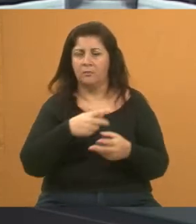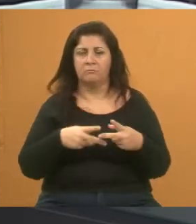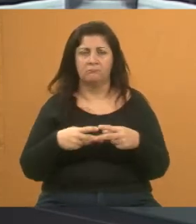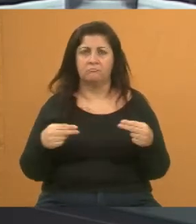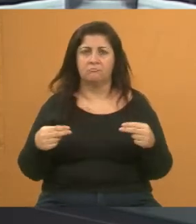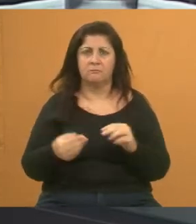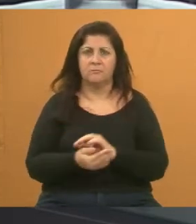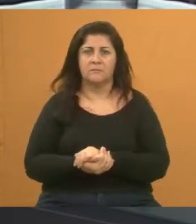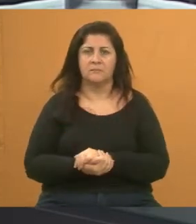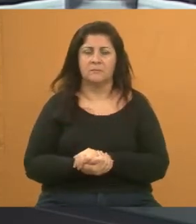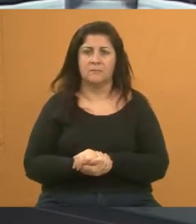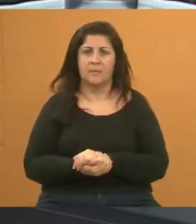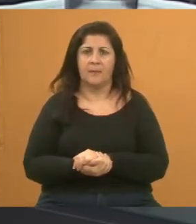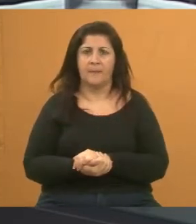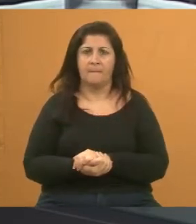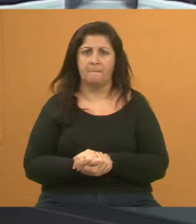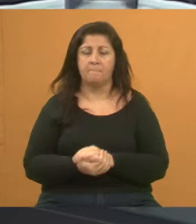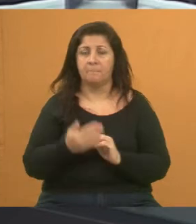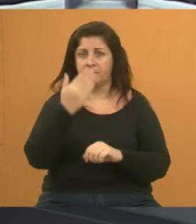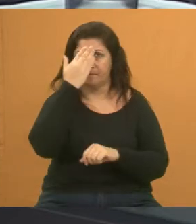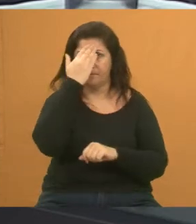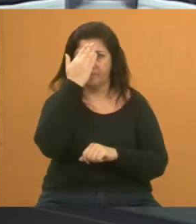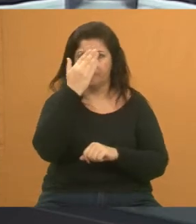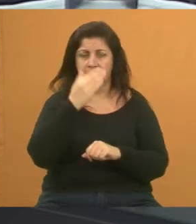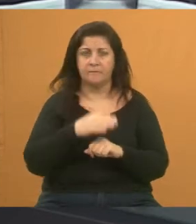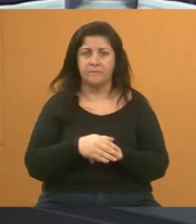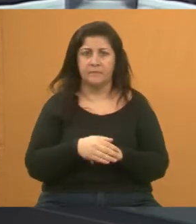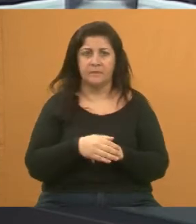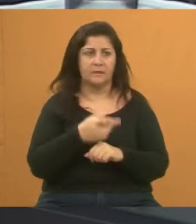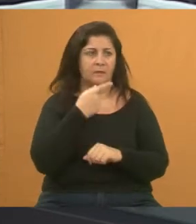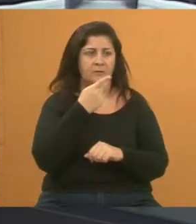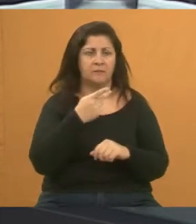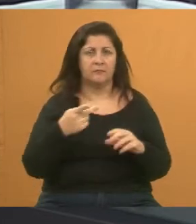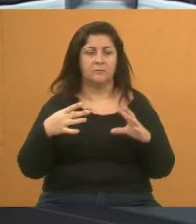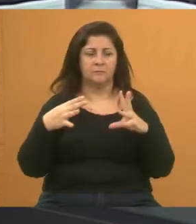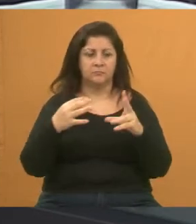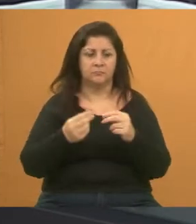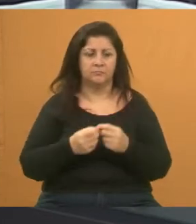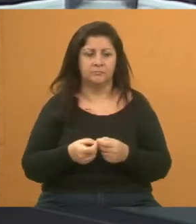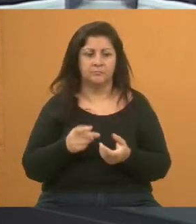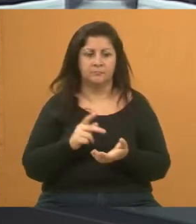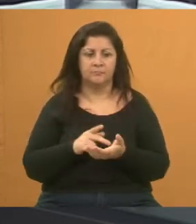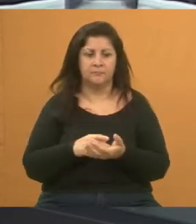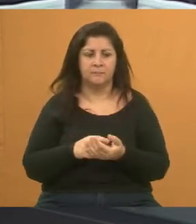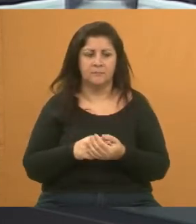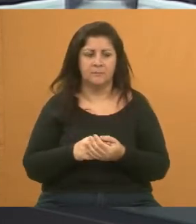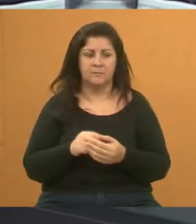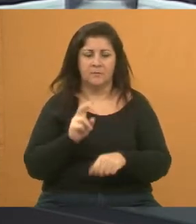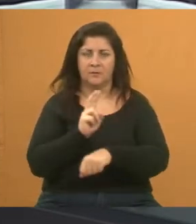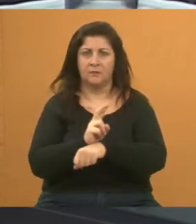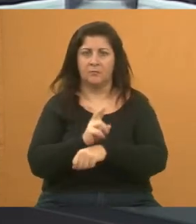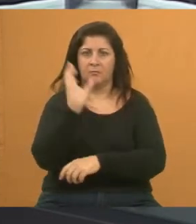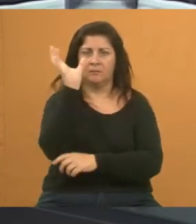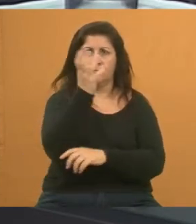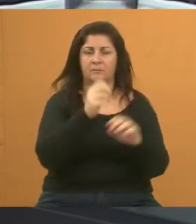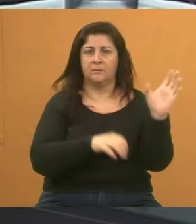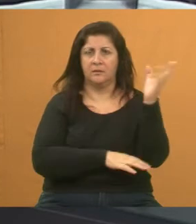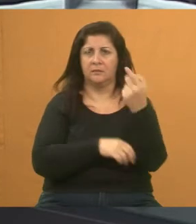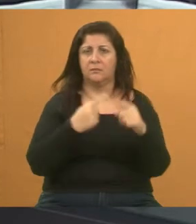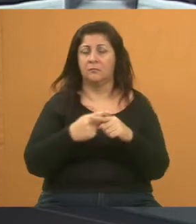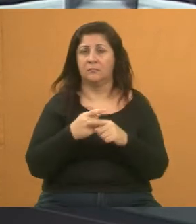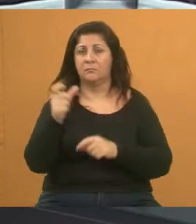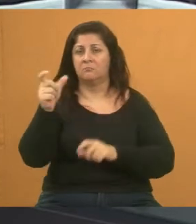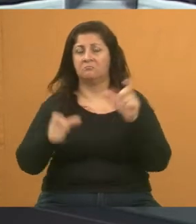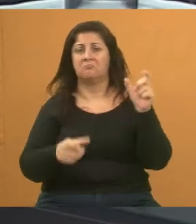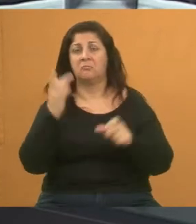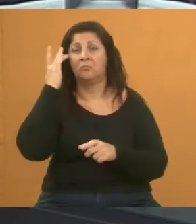coisas. Eu agradeço, né, o comentário de todos, e realmente lidar com o meio ambiente não é fácil, porque muitas pessoas não entendem a